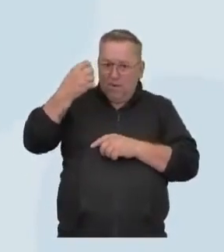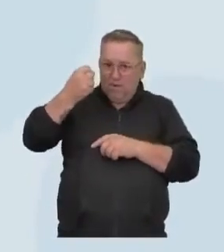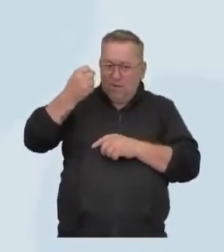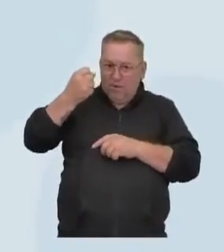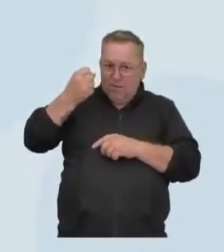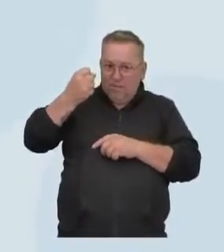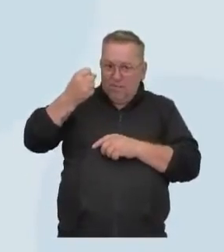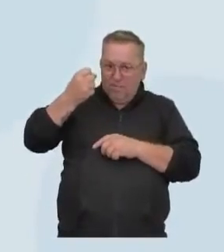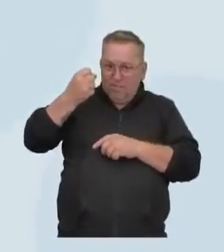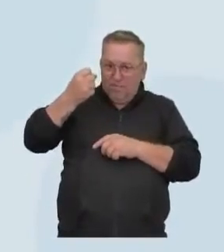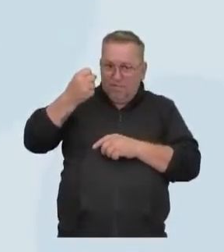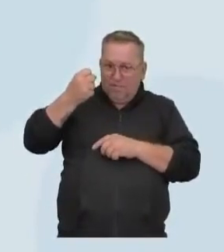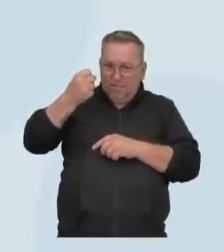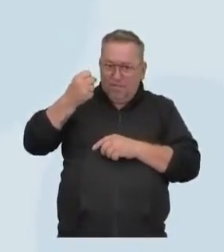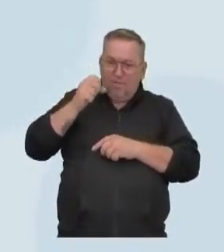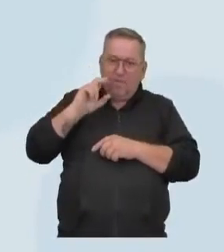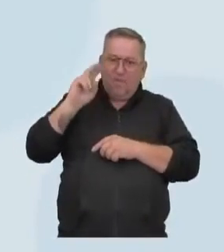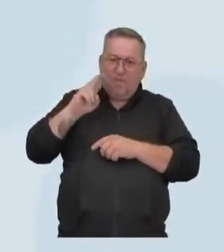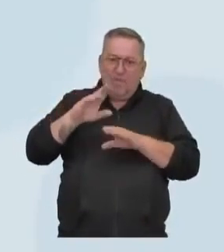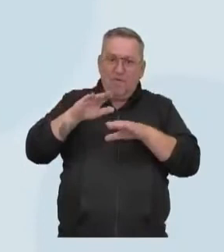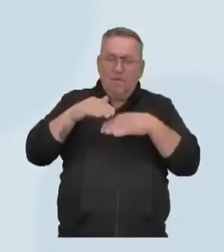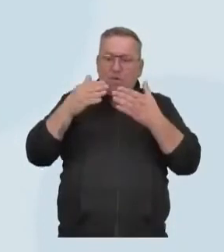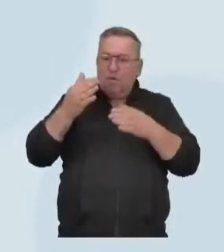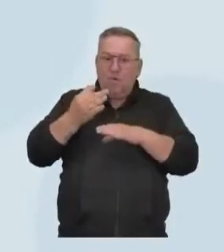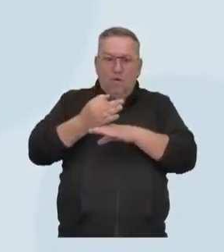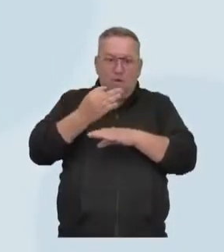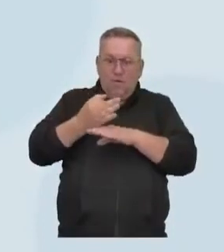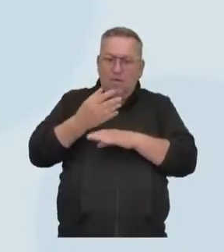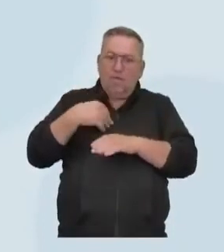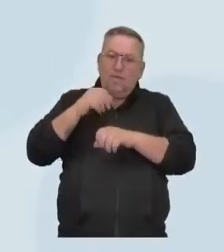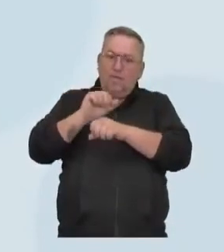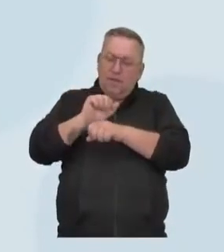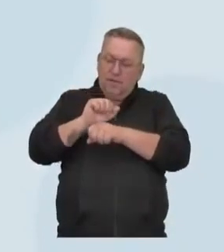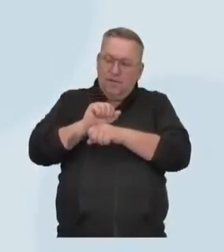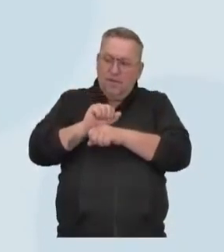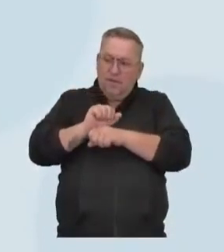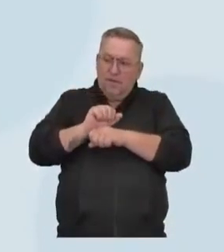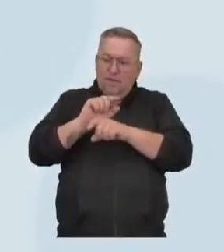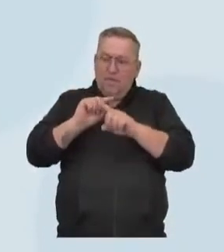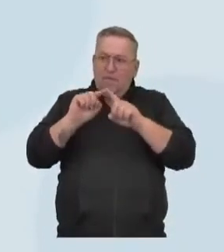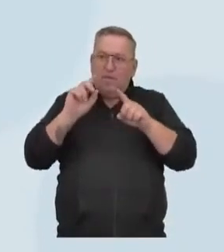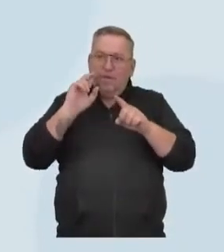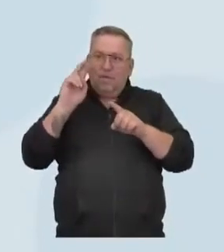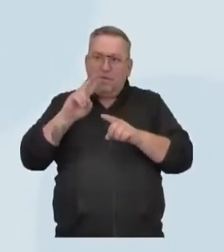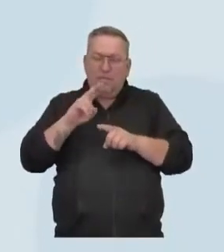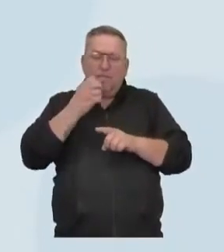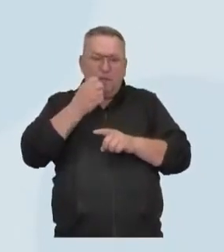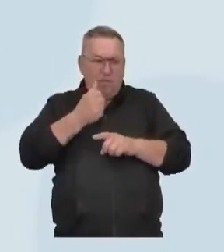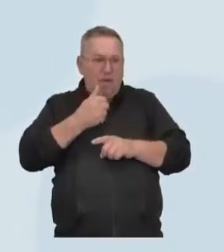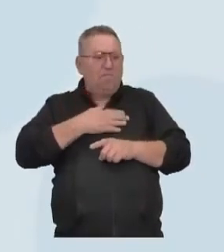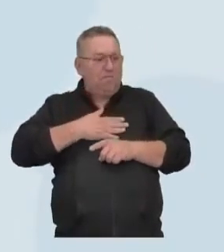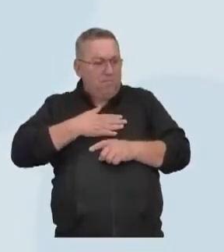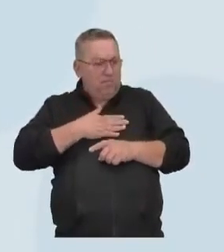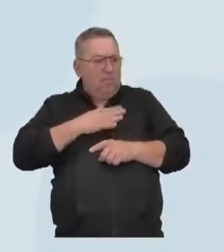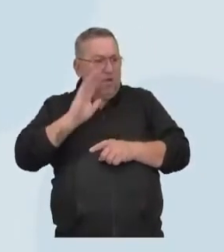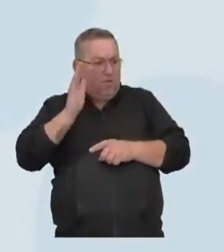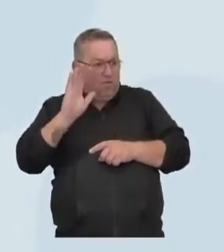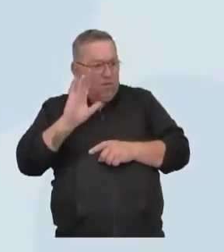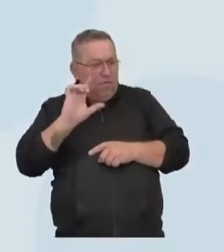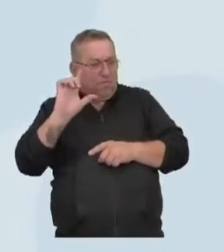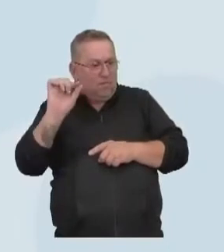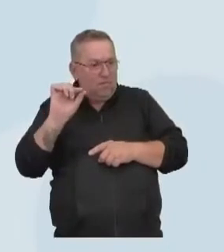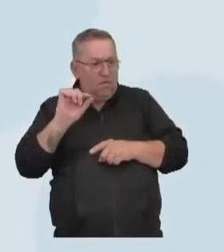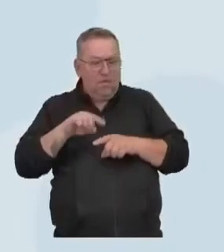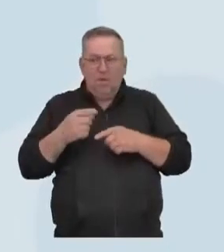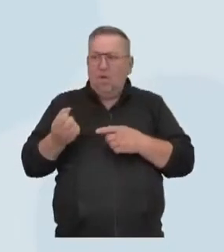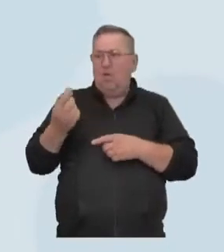escarnicando. Por fim, o andante não aguentava mais e parava a patrulha. Passe bem, seu João Cardoso. Agora eu vou mesmo. Até a vista. Ora,